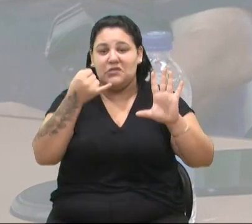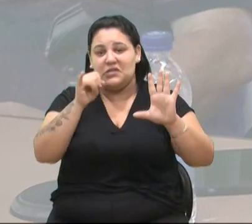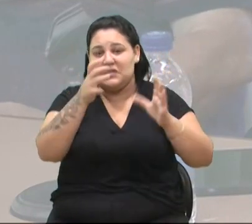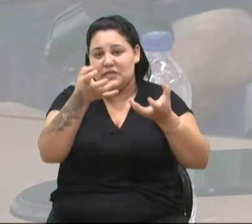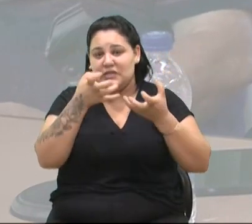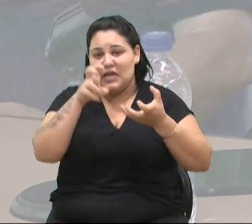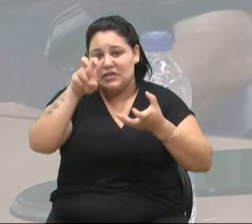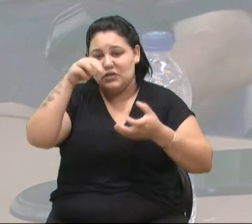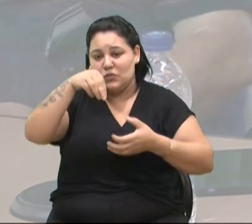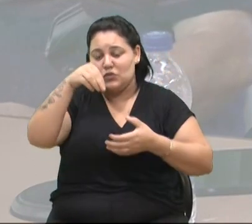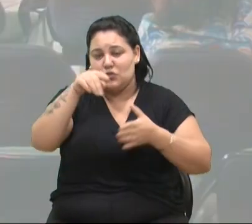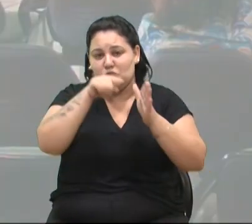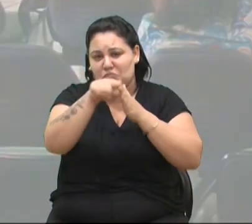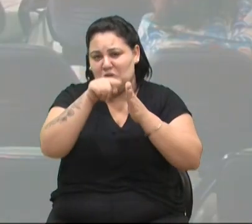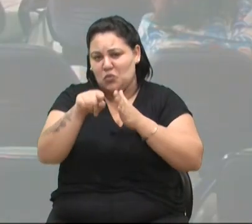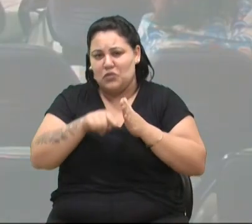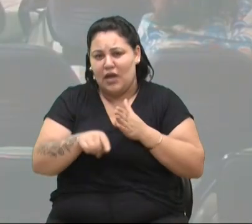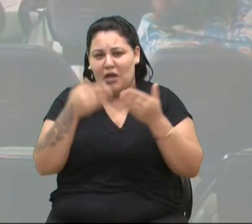algum questionamento.